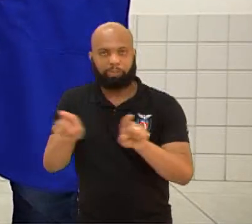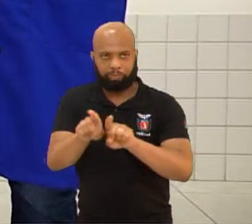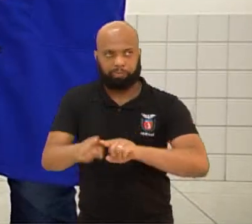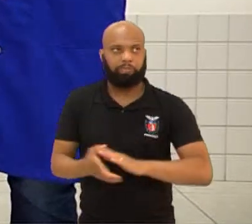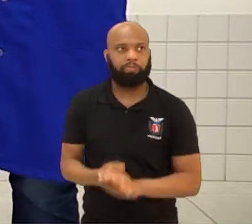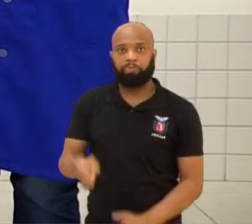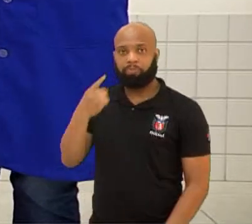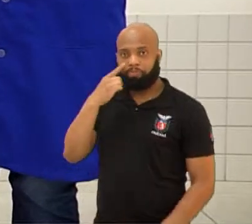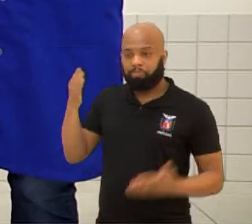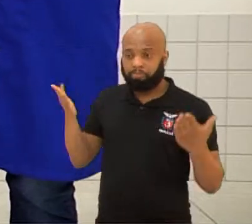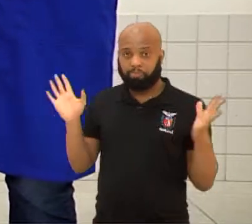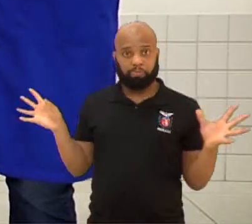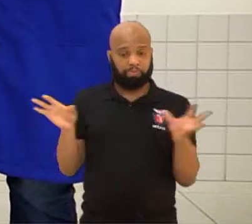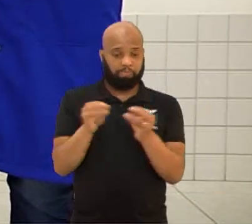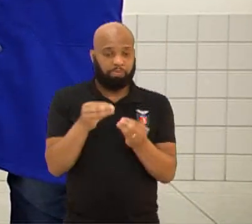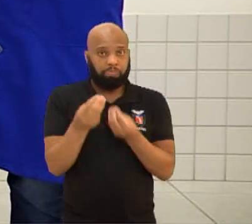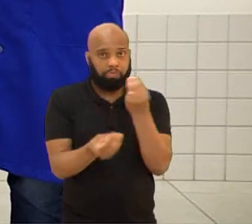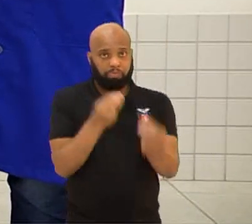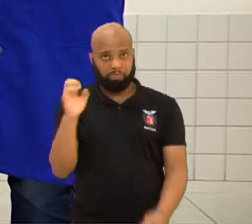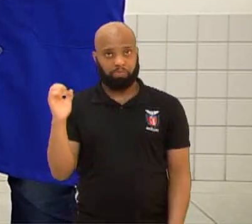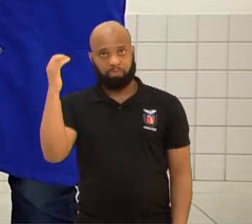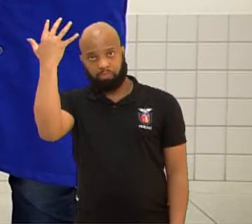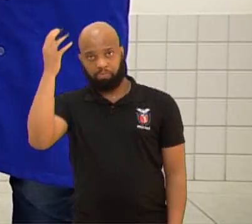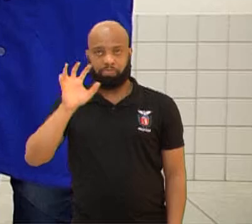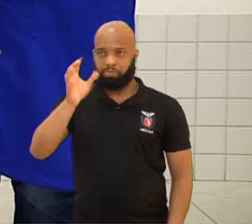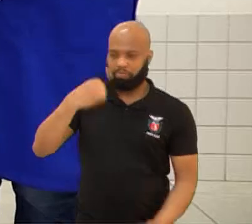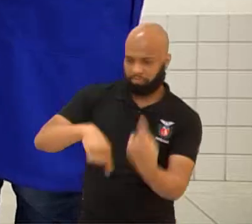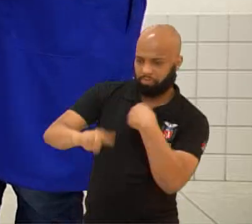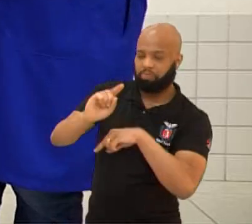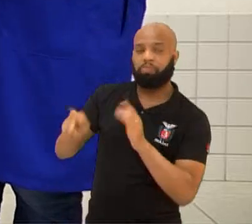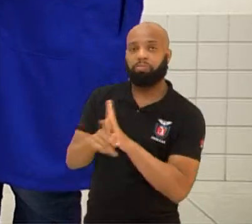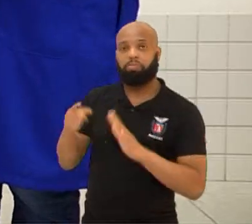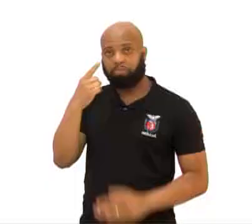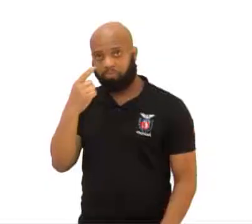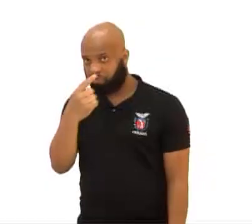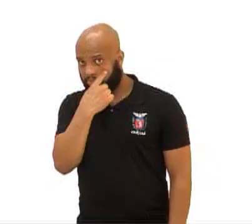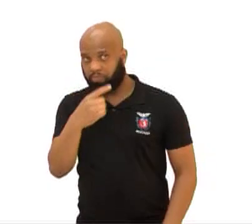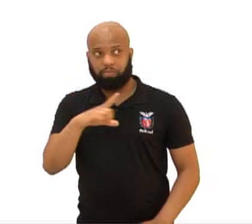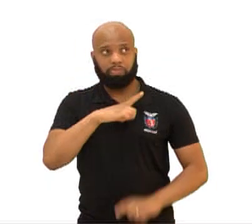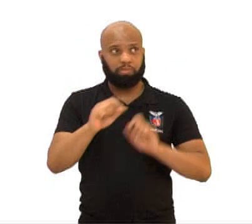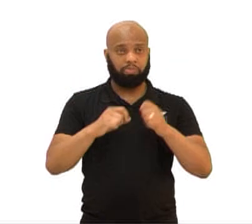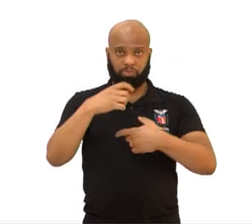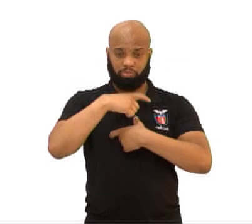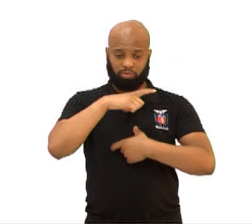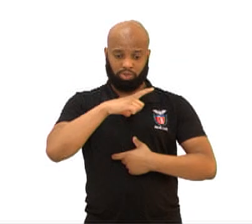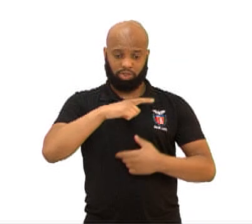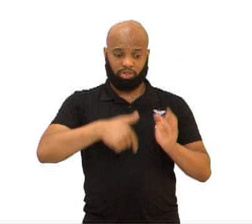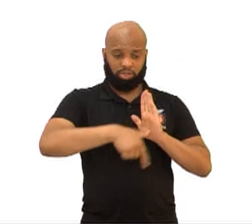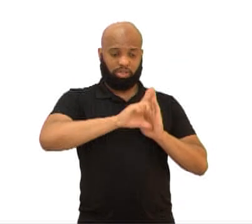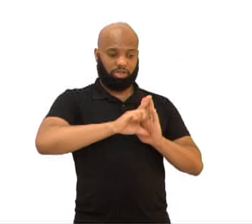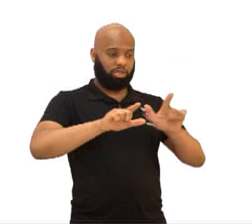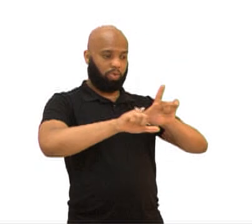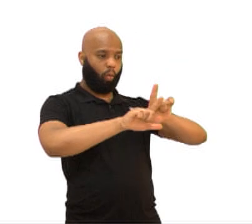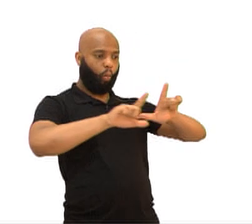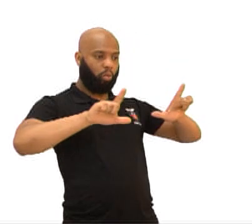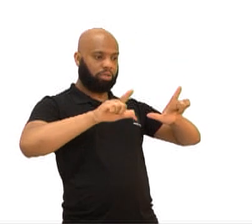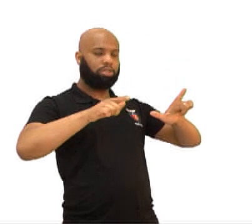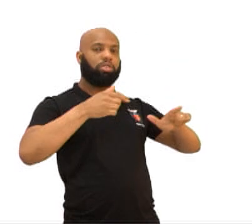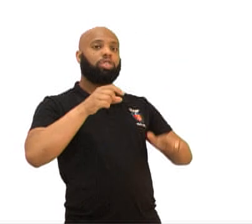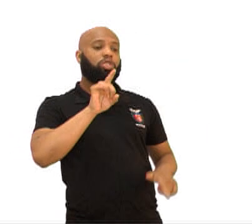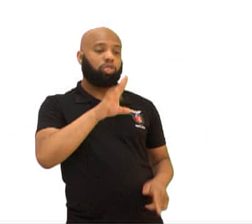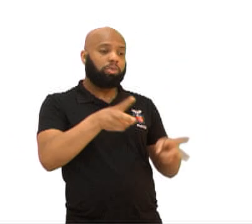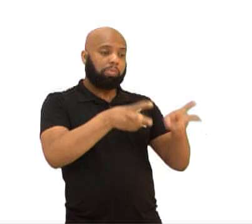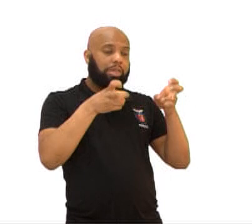aqui eu trago um resumo para vocês de como que aconteceu essa evolução dos olhos. Então, nós temos uma estrutura plana, que só consegue perceber a presença de claro e